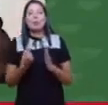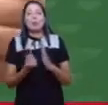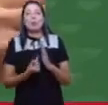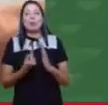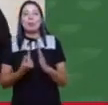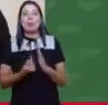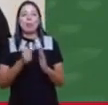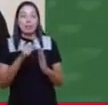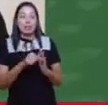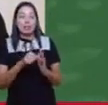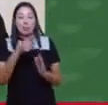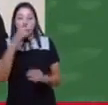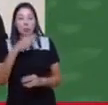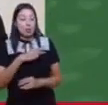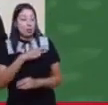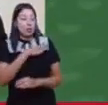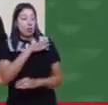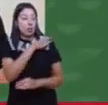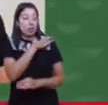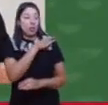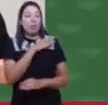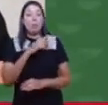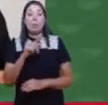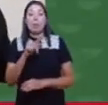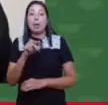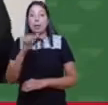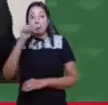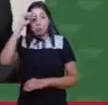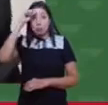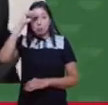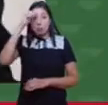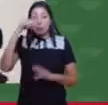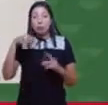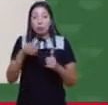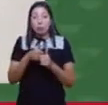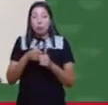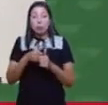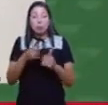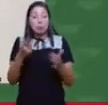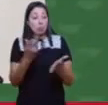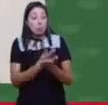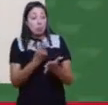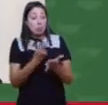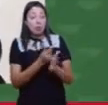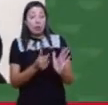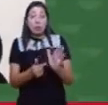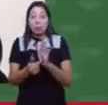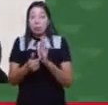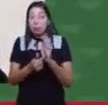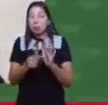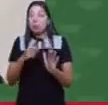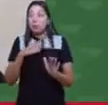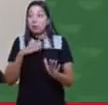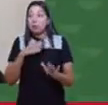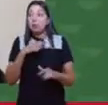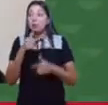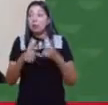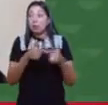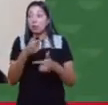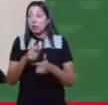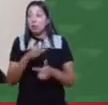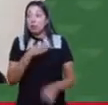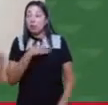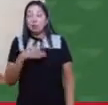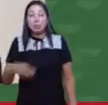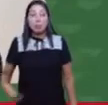isolar aquele que é um general da ativa, como o Pazuello, de toda a estupidez que ele mostrou ter no exercício de